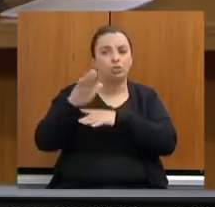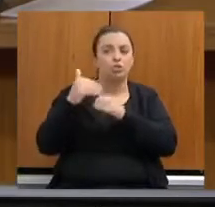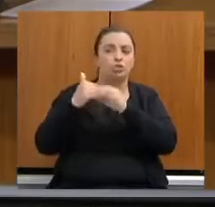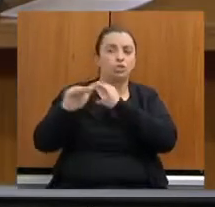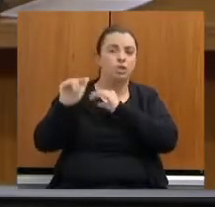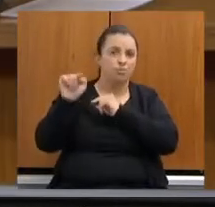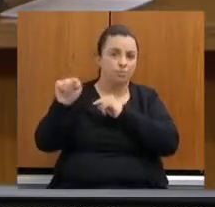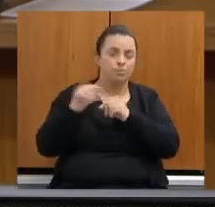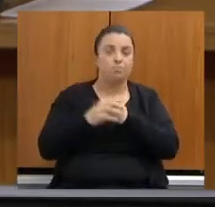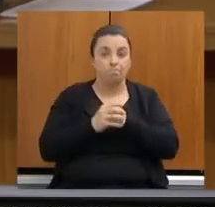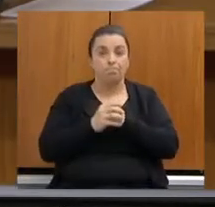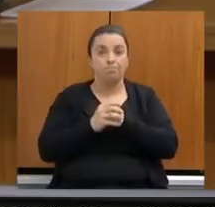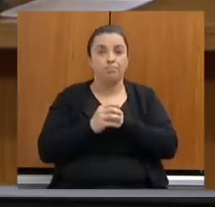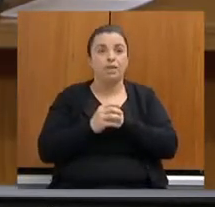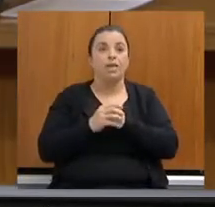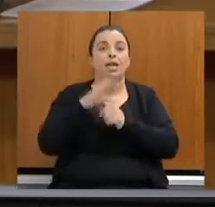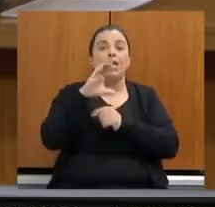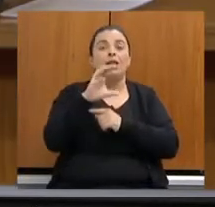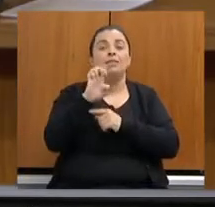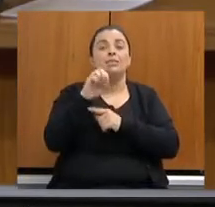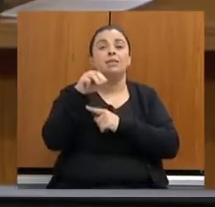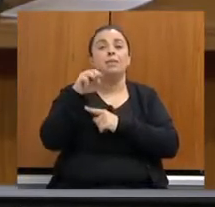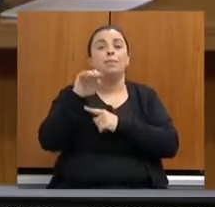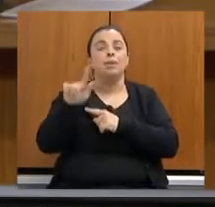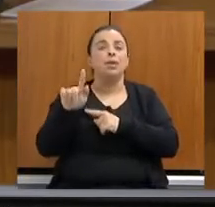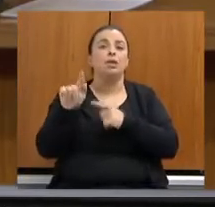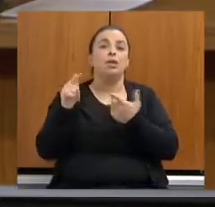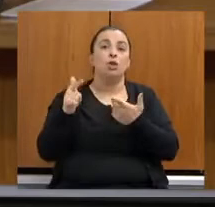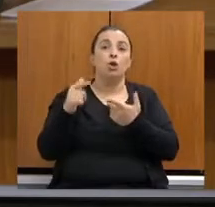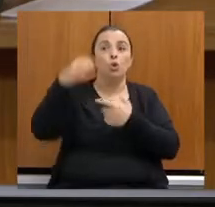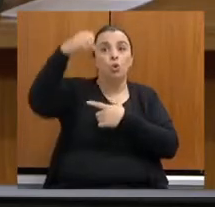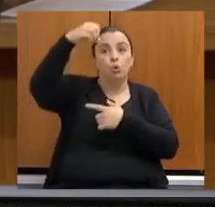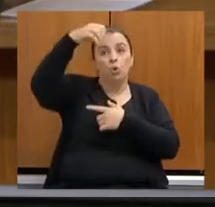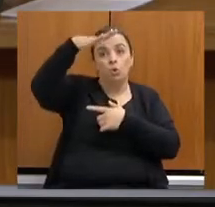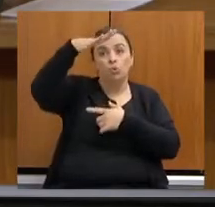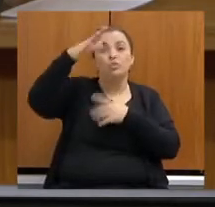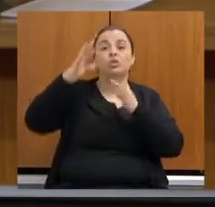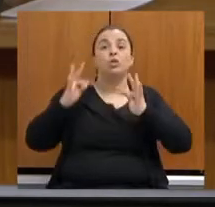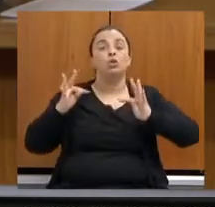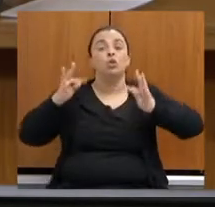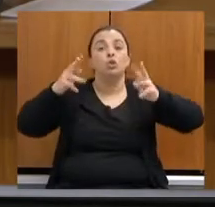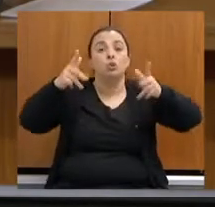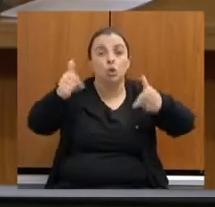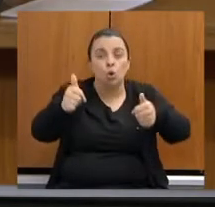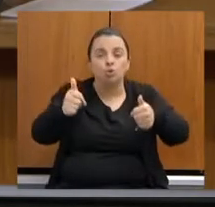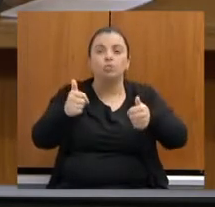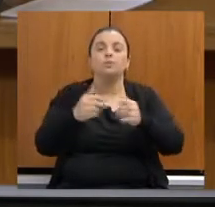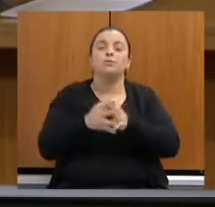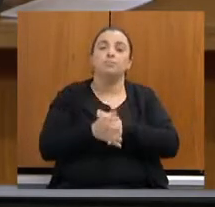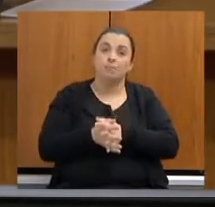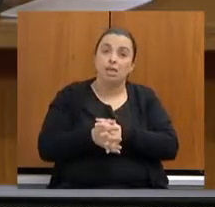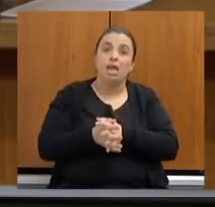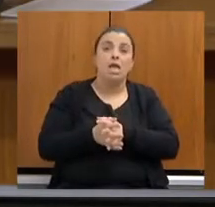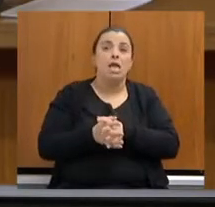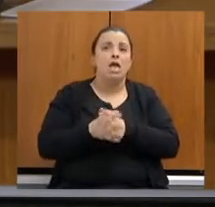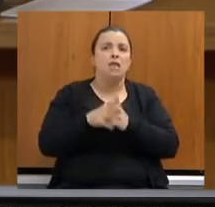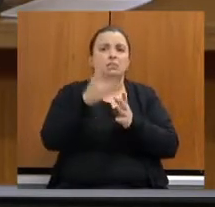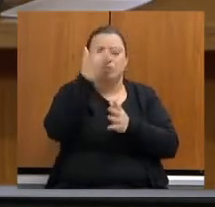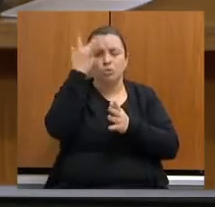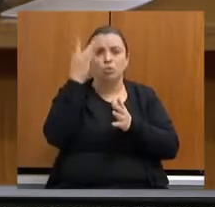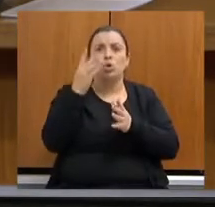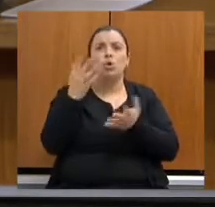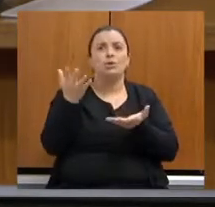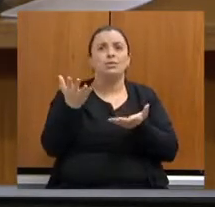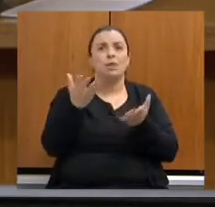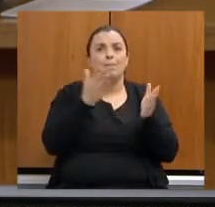Luz Para Todos eu tenho que confessar para o senhor que eu não recebo e demandas e produtor nesse sentido mas eu vou